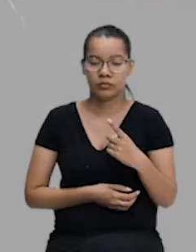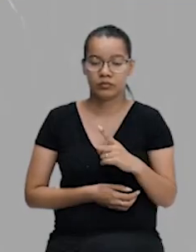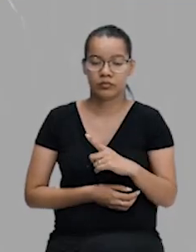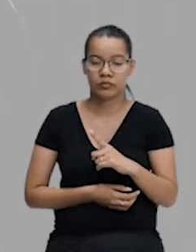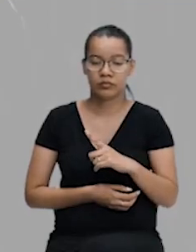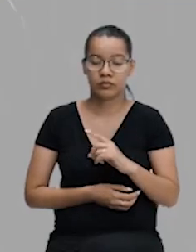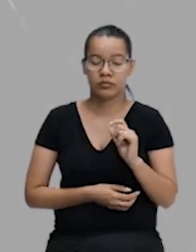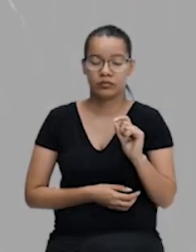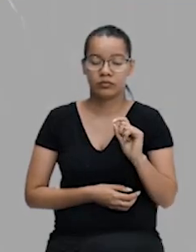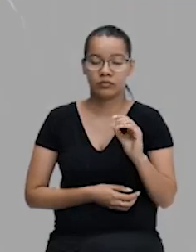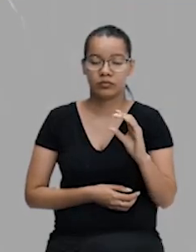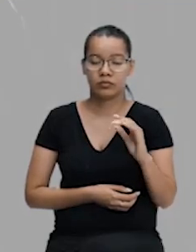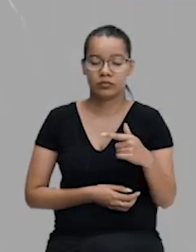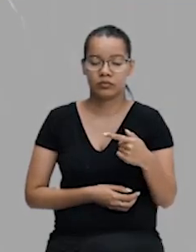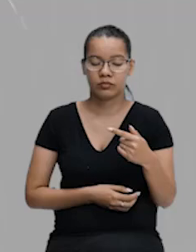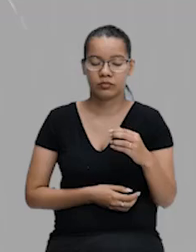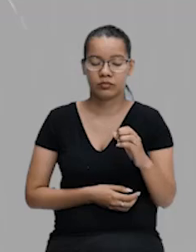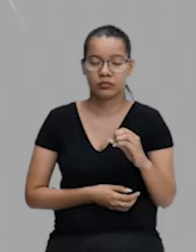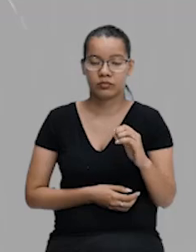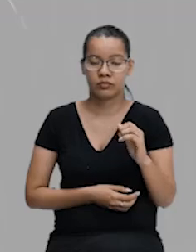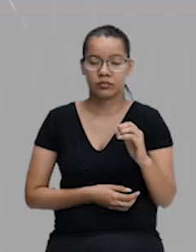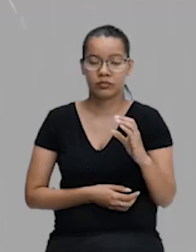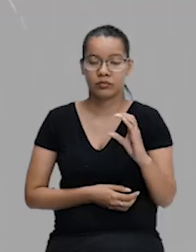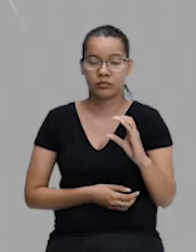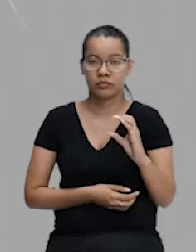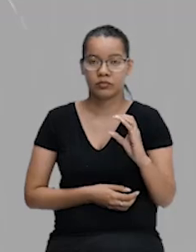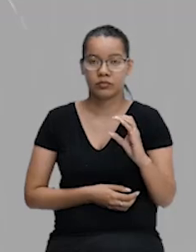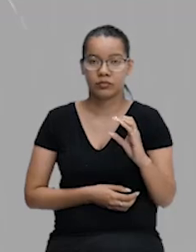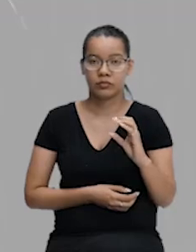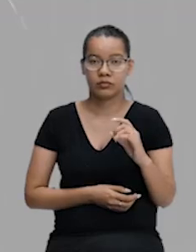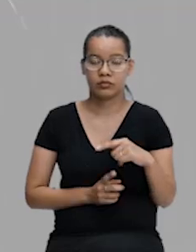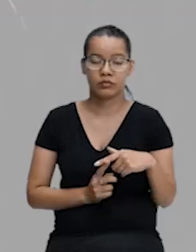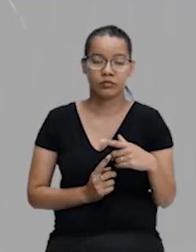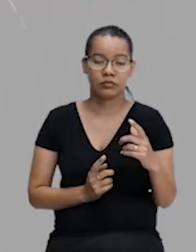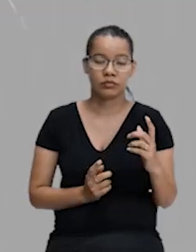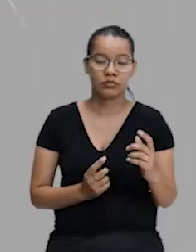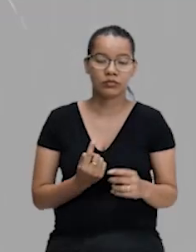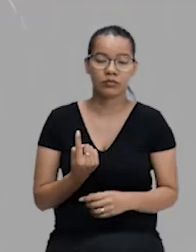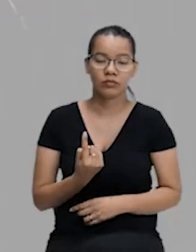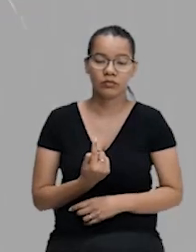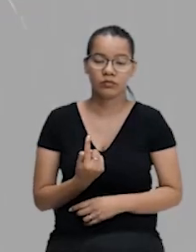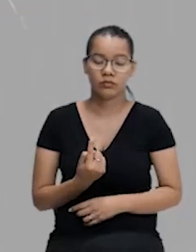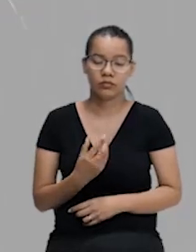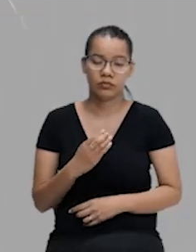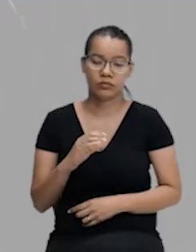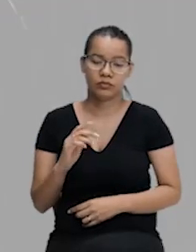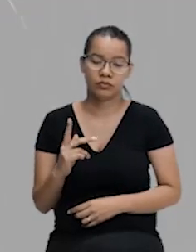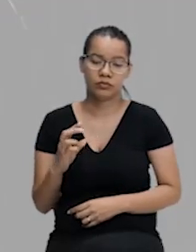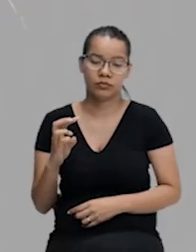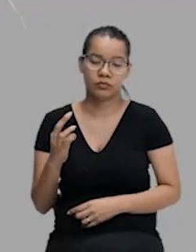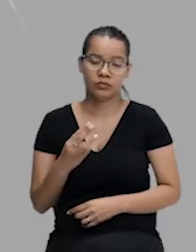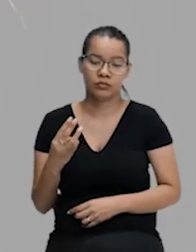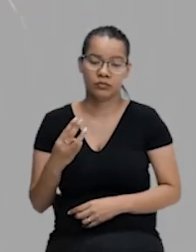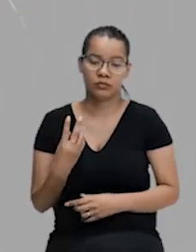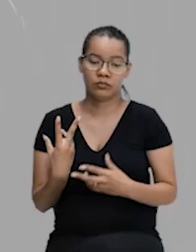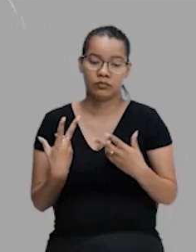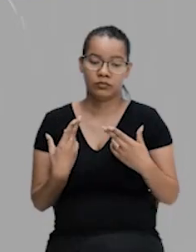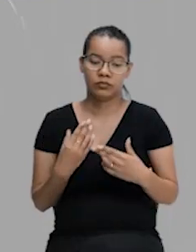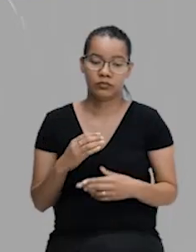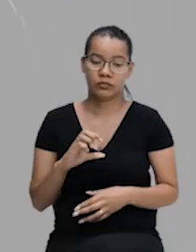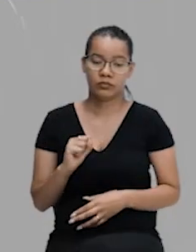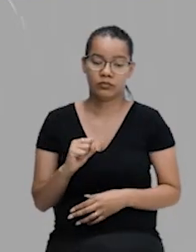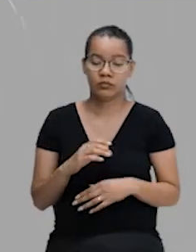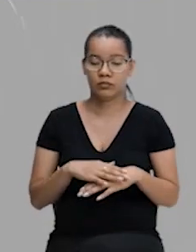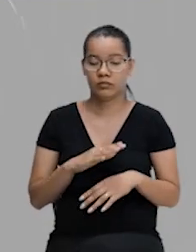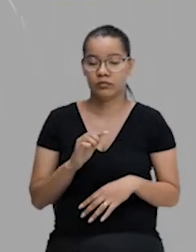7 carbonos. Mais o carbono do grupo CH3, 8. Por isso, octila. Mais